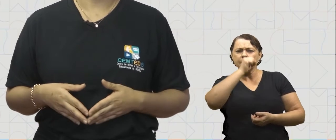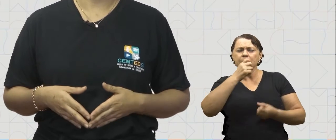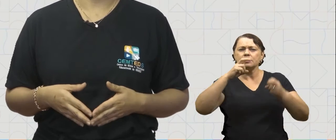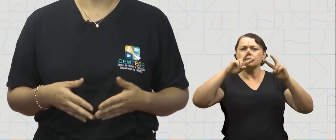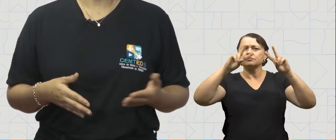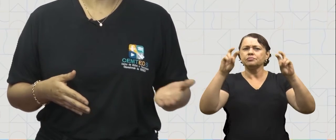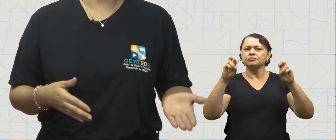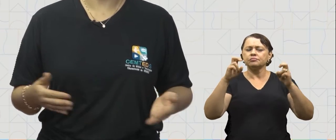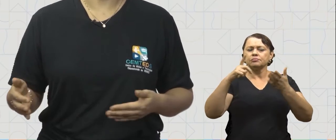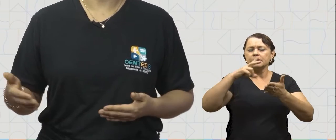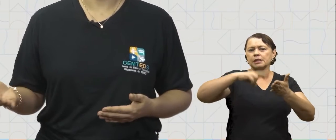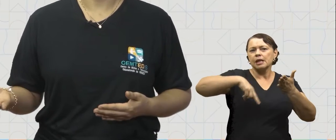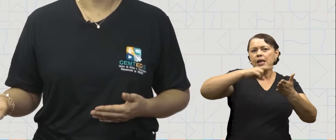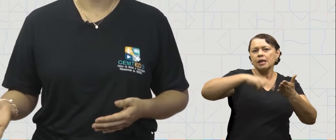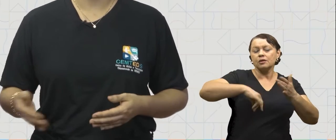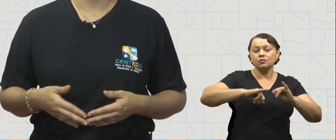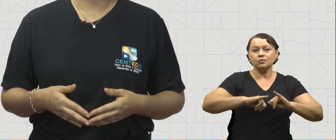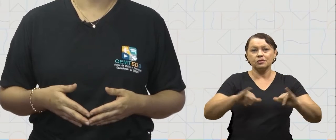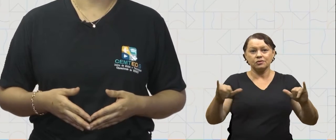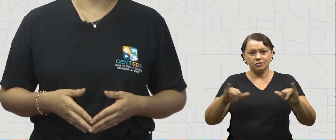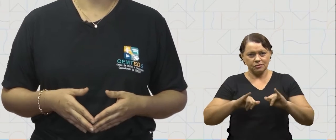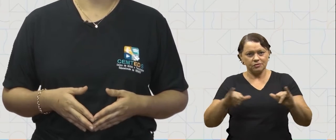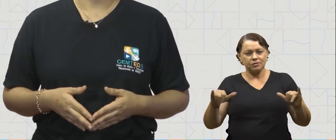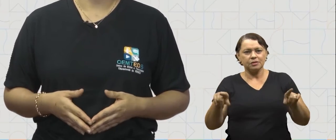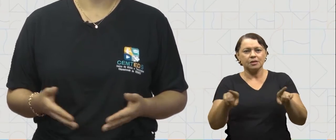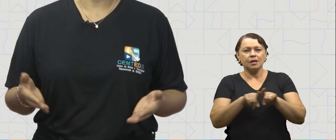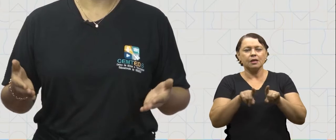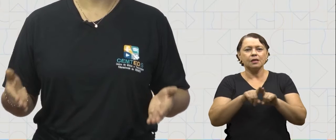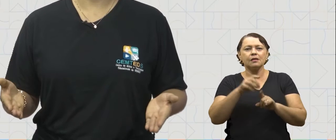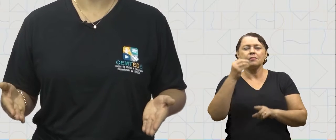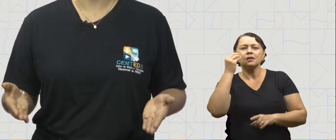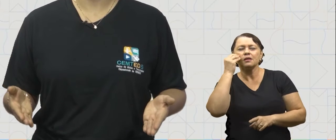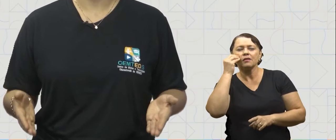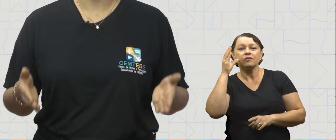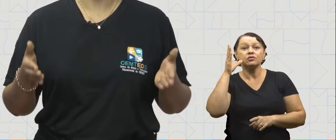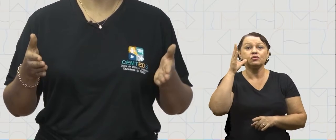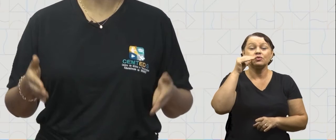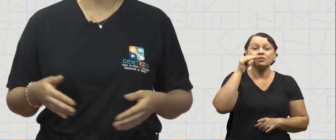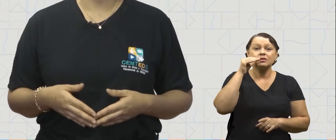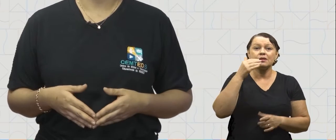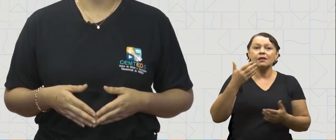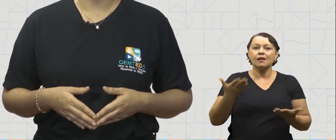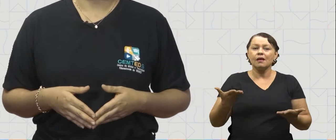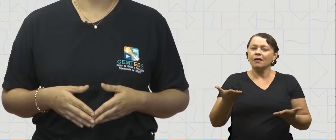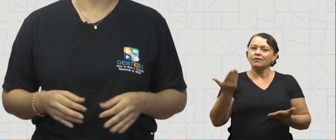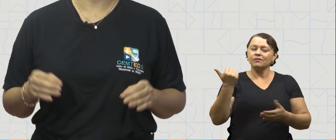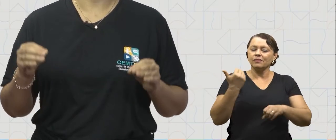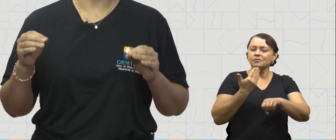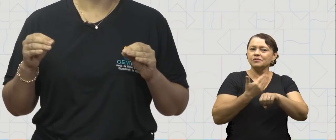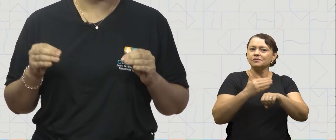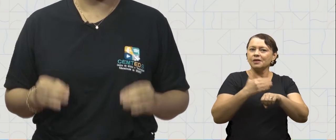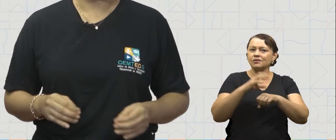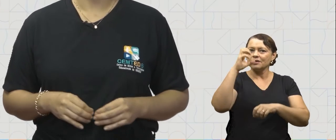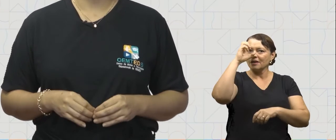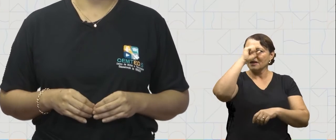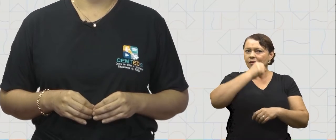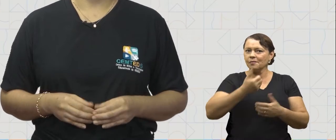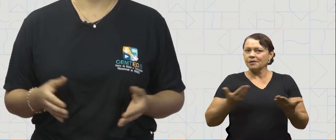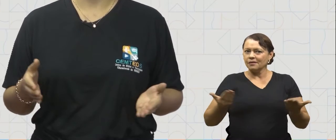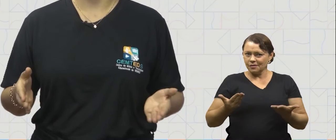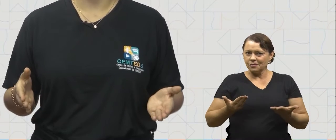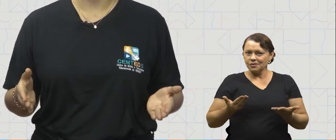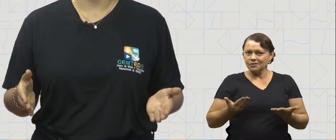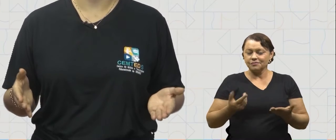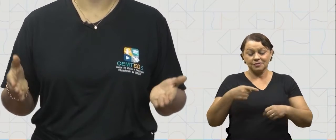de notícia e ter visto algumas curiosidades aqui, que tal você exercitar o que aprendeu na aula de